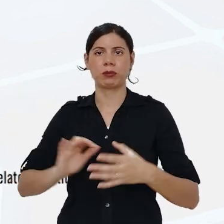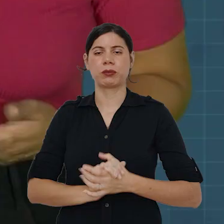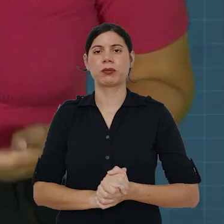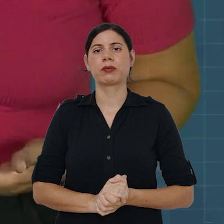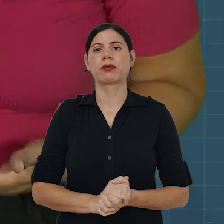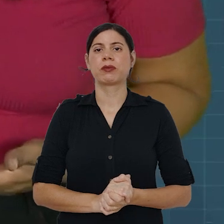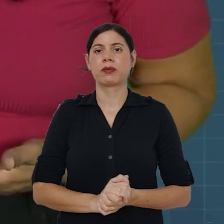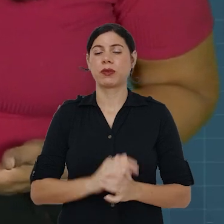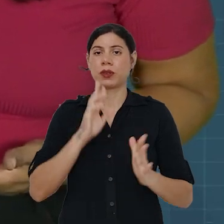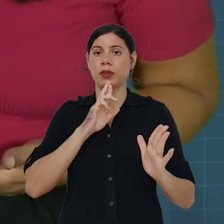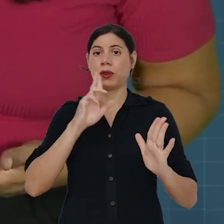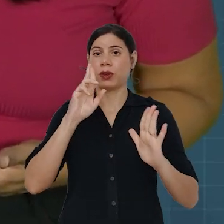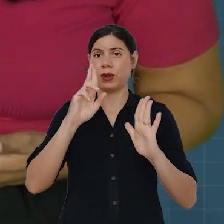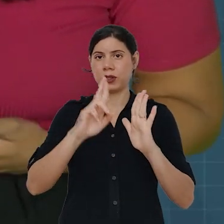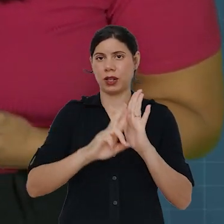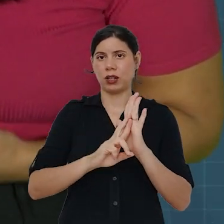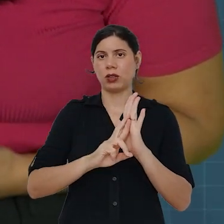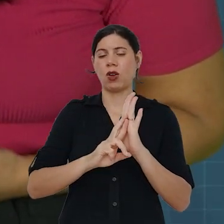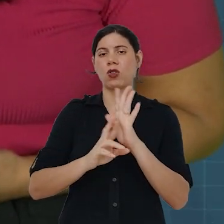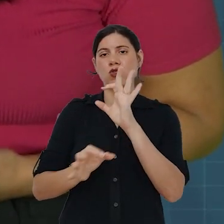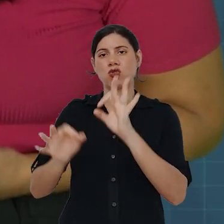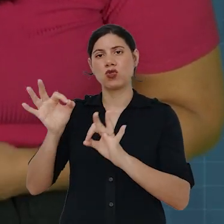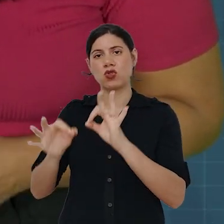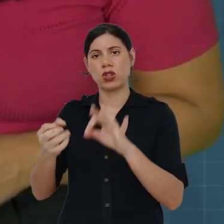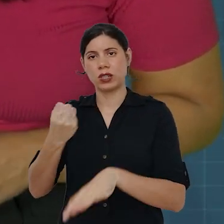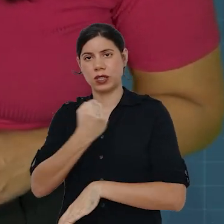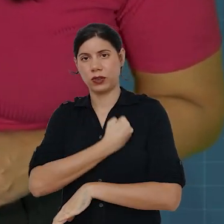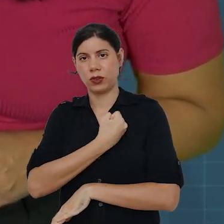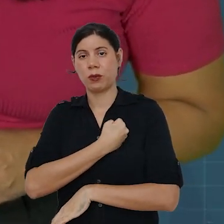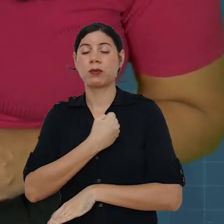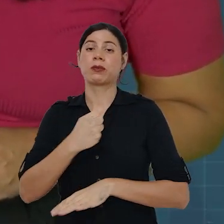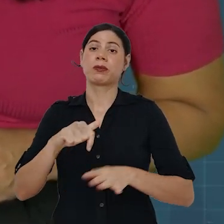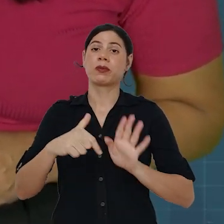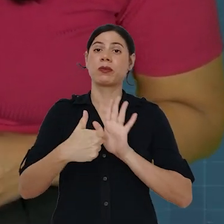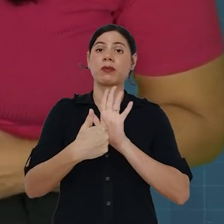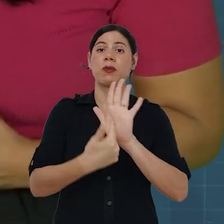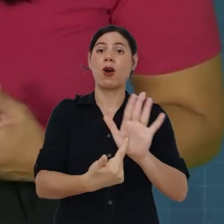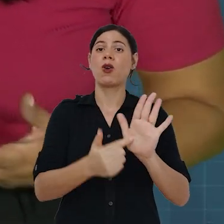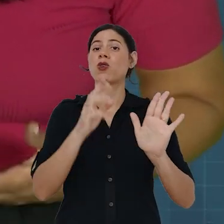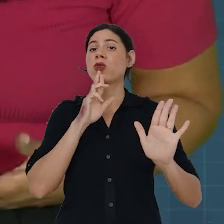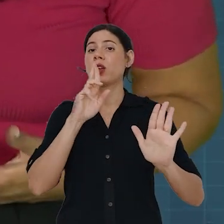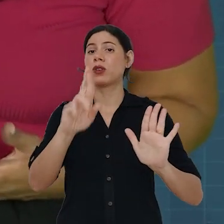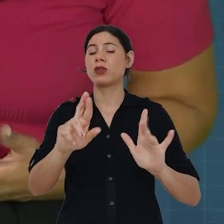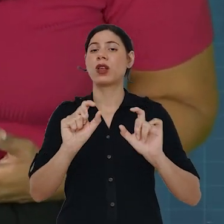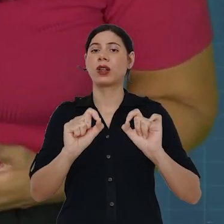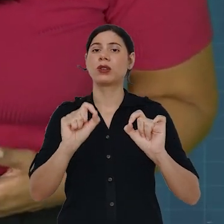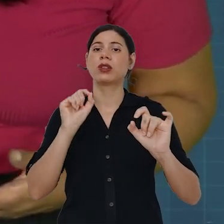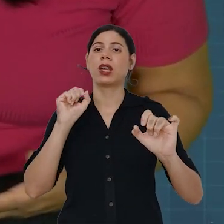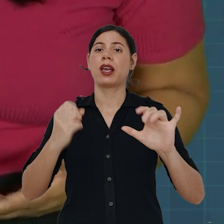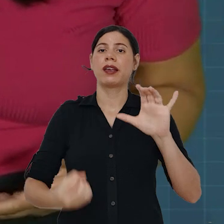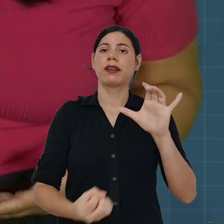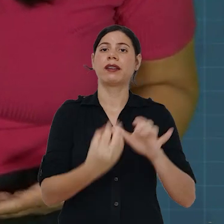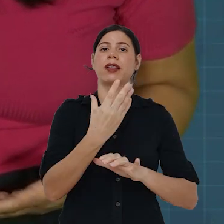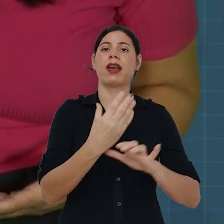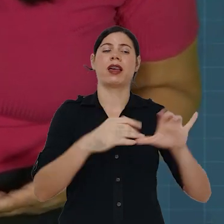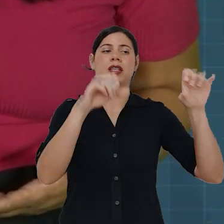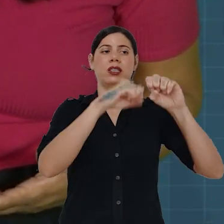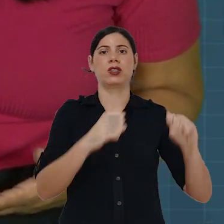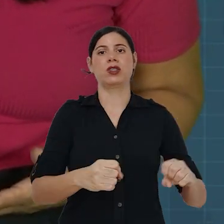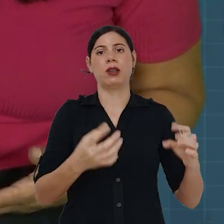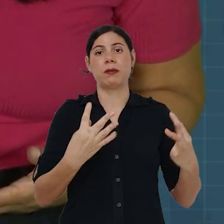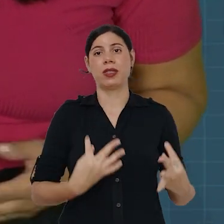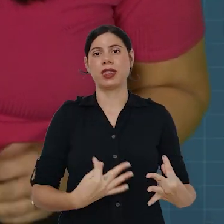87,9%. De acordo com o relatório Justiça em Números, esses resultados estão diretamente ligados à criação de